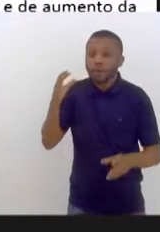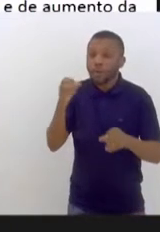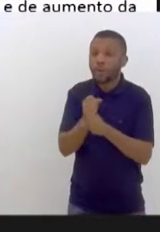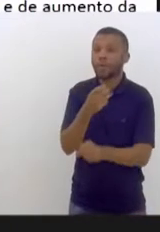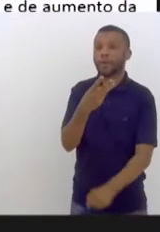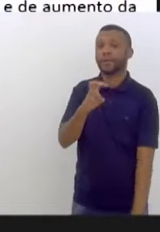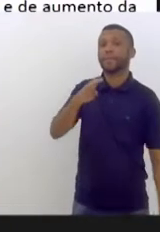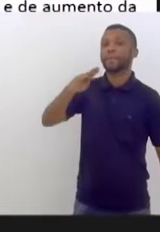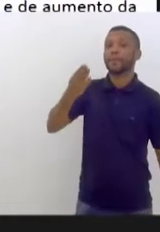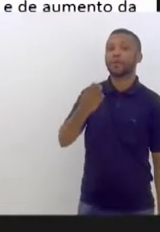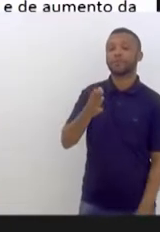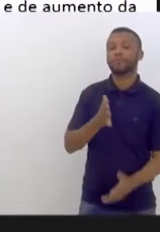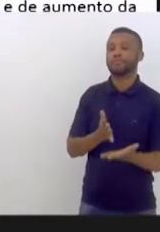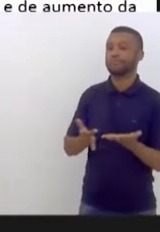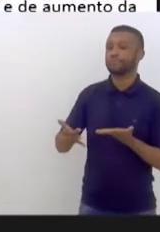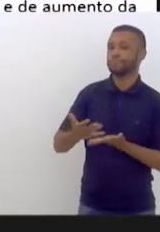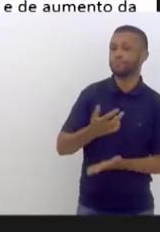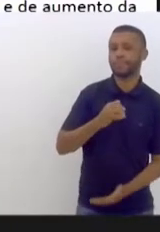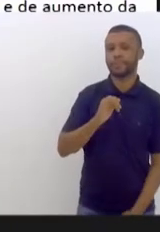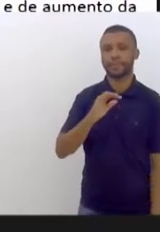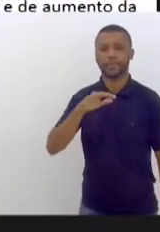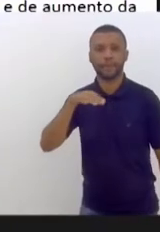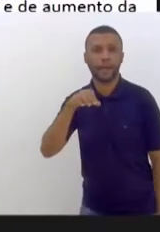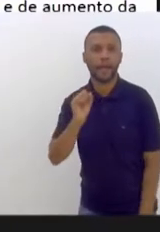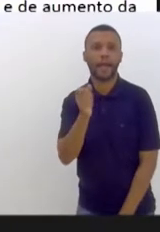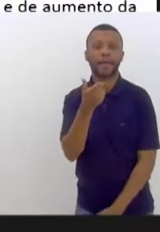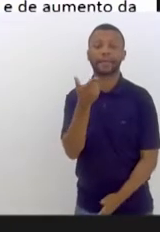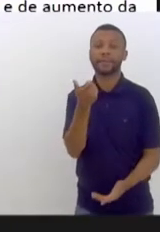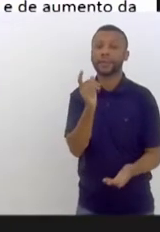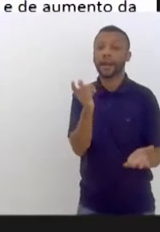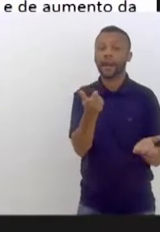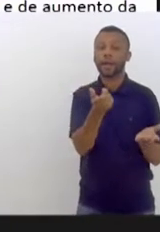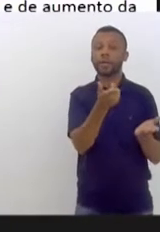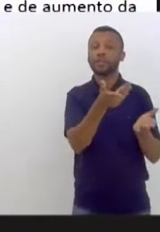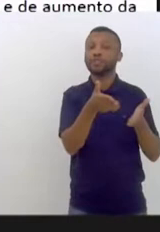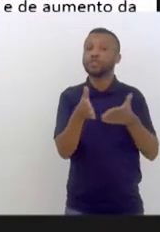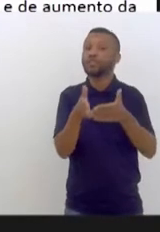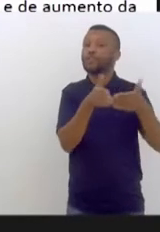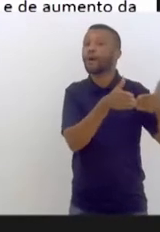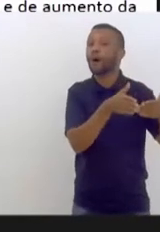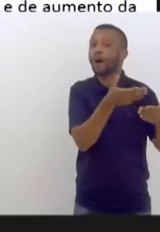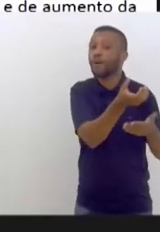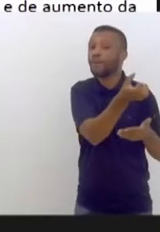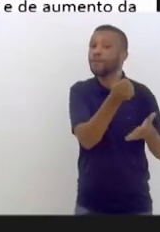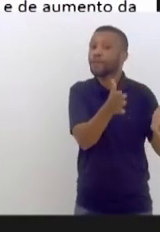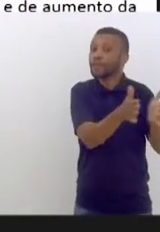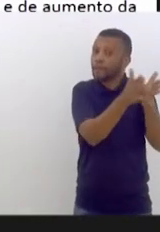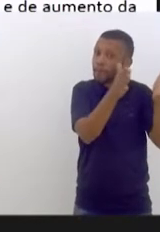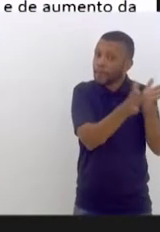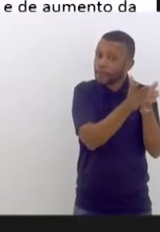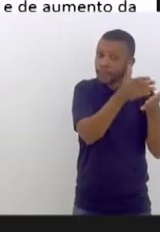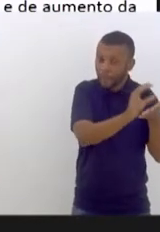de ICMS, desconsiderando o fundo da pobreza, que não é repartido para os municípios,